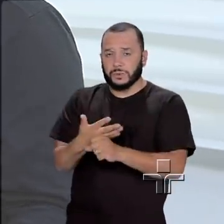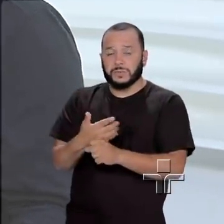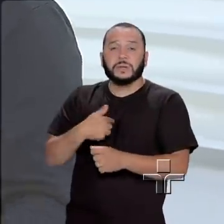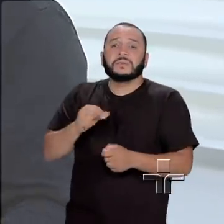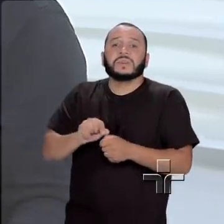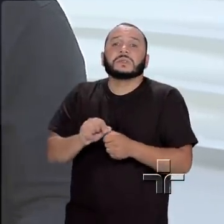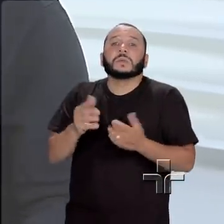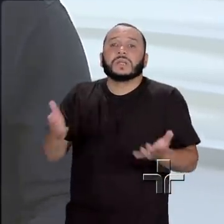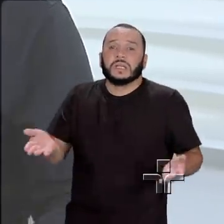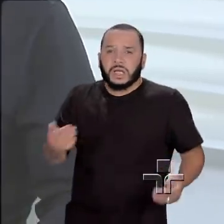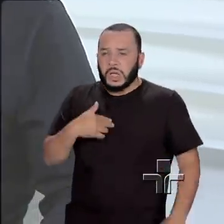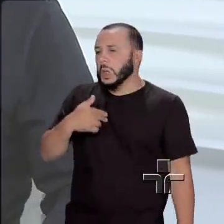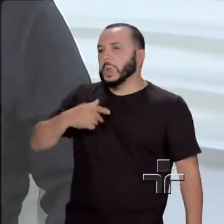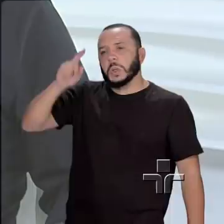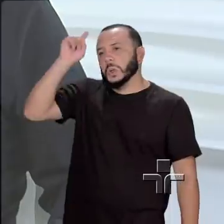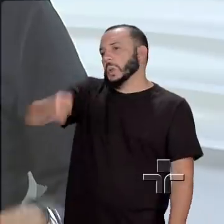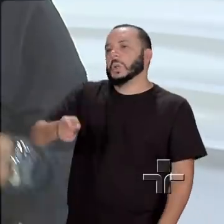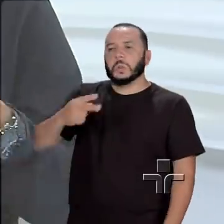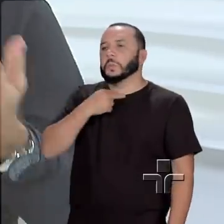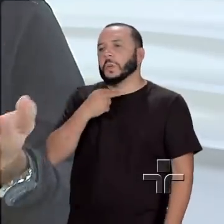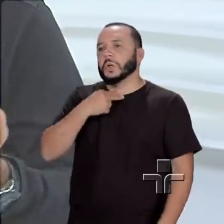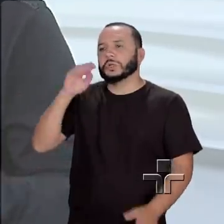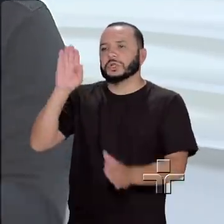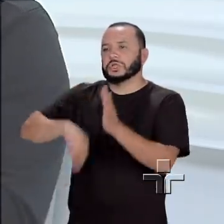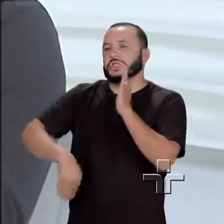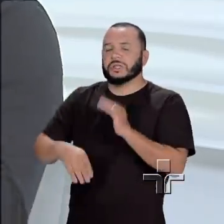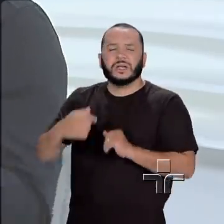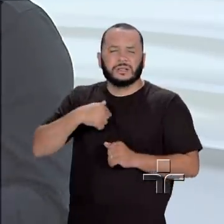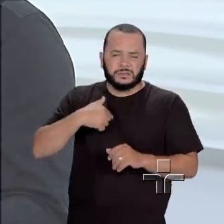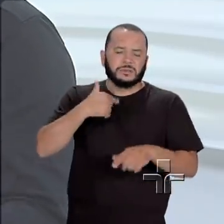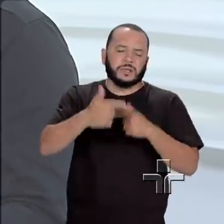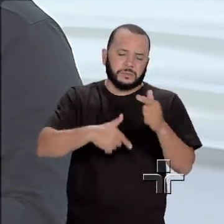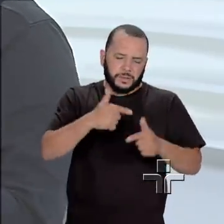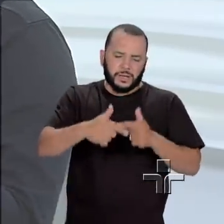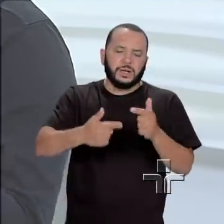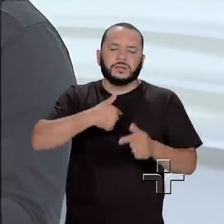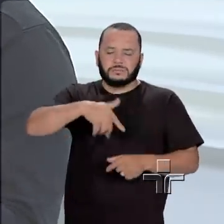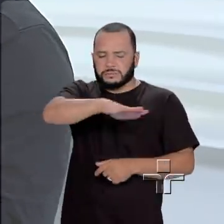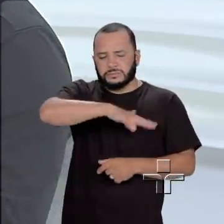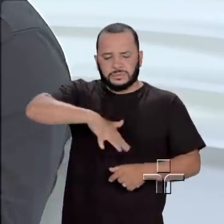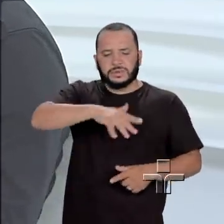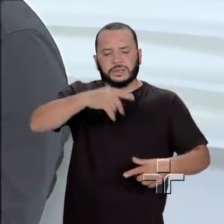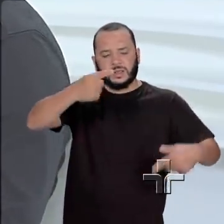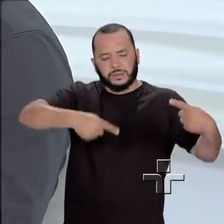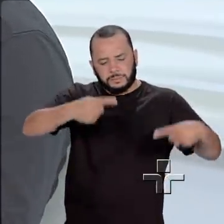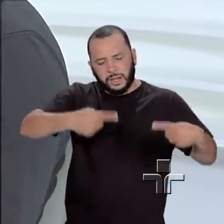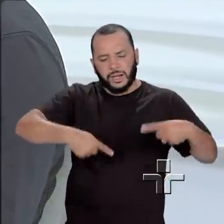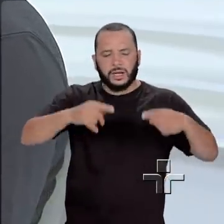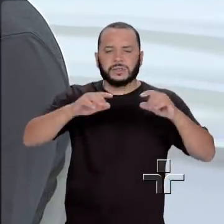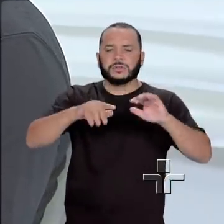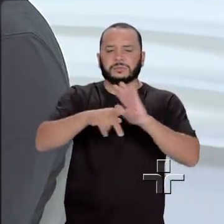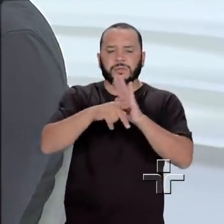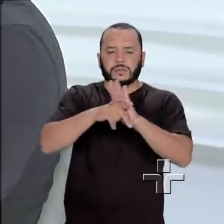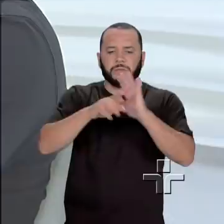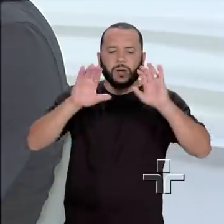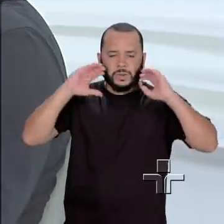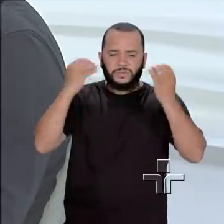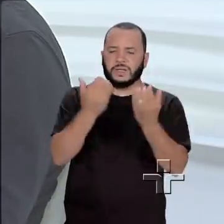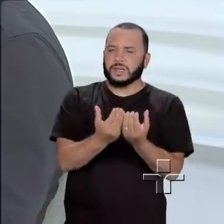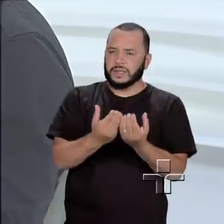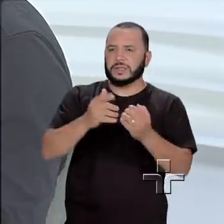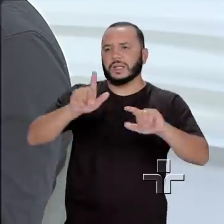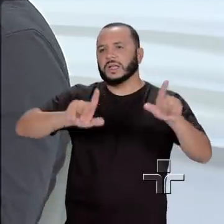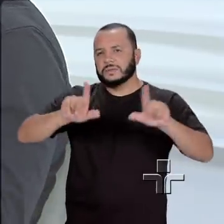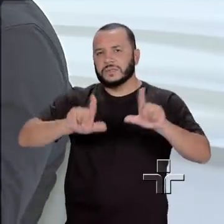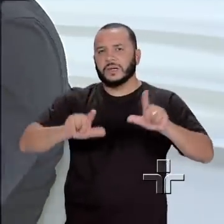chegar lá e dizer, eu não dei autorização, tiro o vídeo daí. Foram coisas que eu fiz no espaço público, em debates, conferências, programas de televisão, e alguém